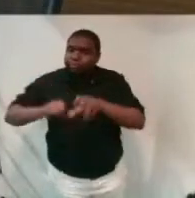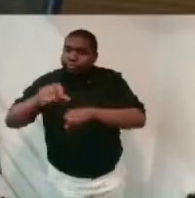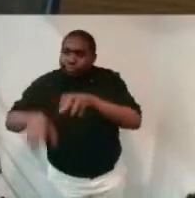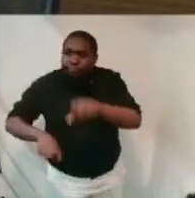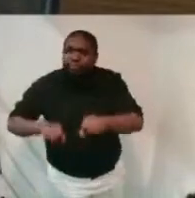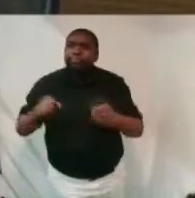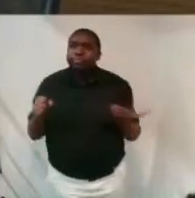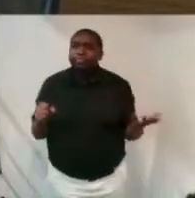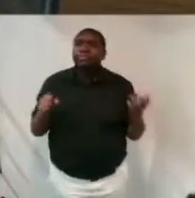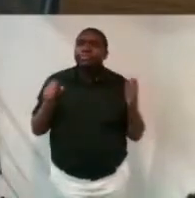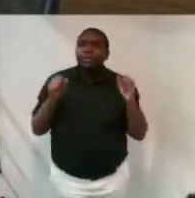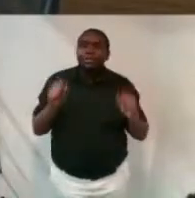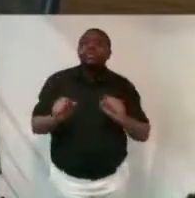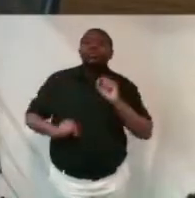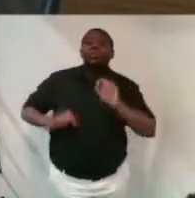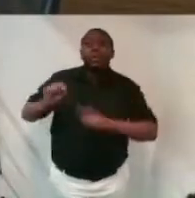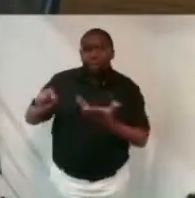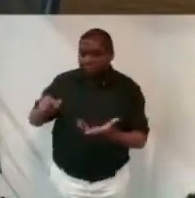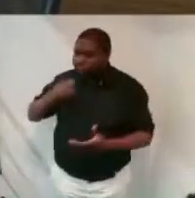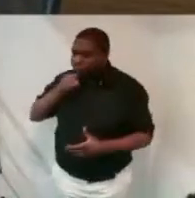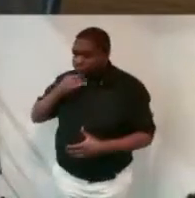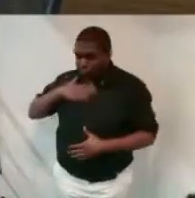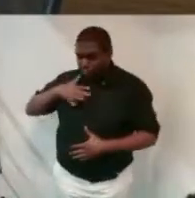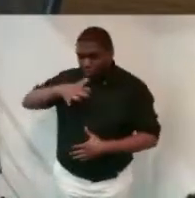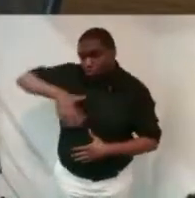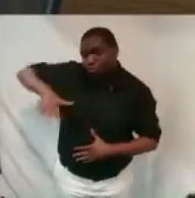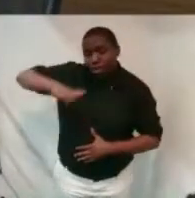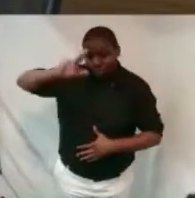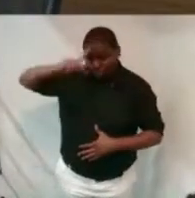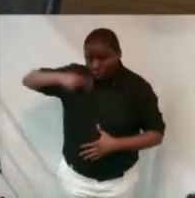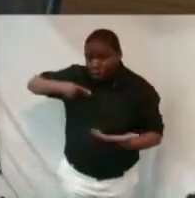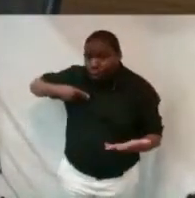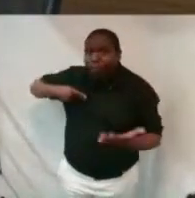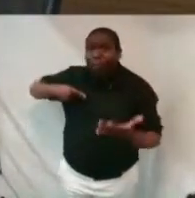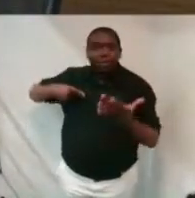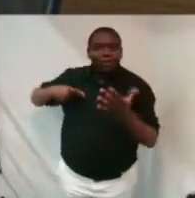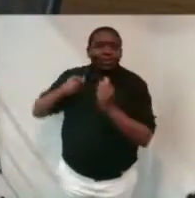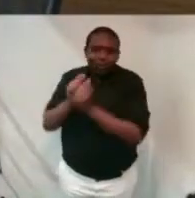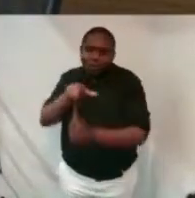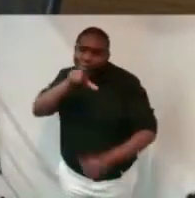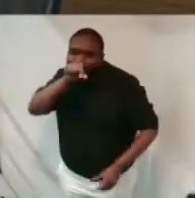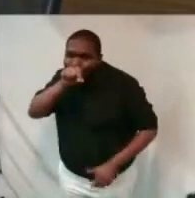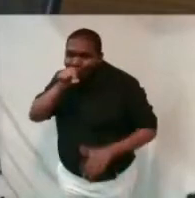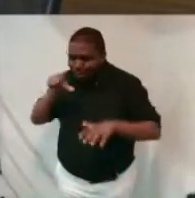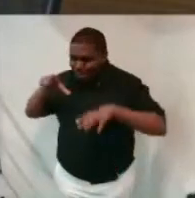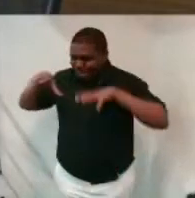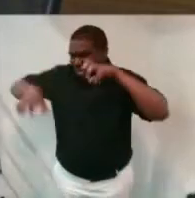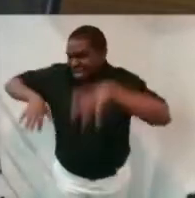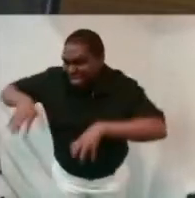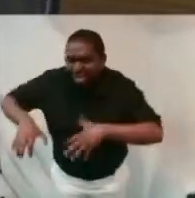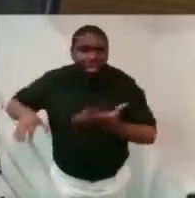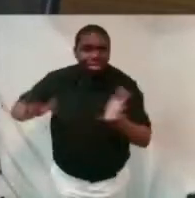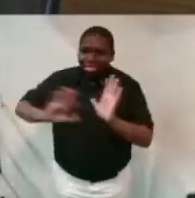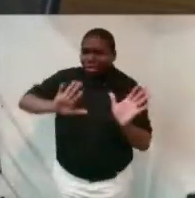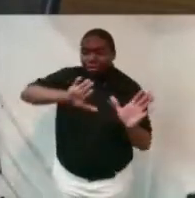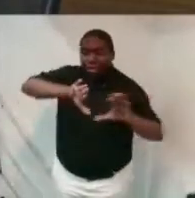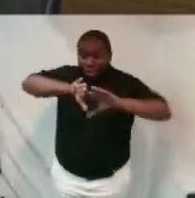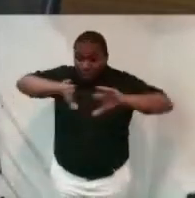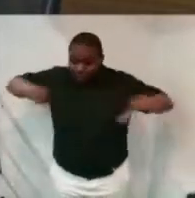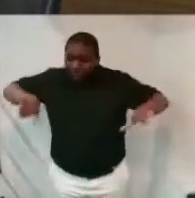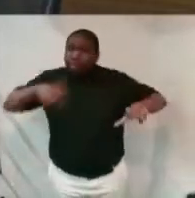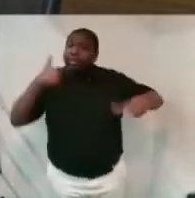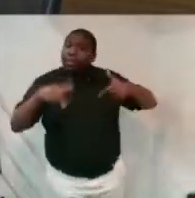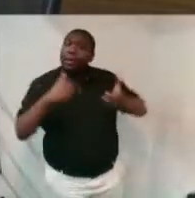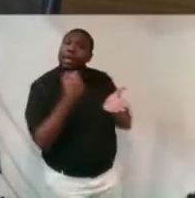podem deixar de estar dividindo o seu espaço com urubus. Eles podem estar trabalhando com